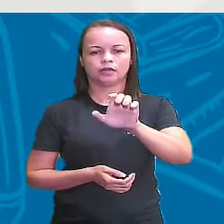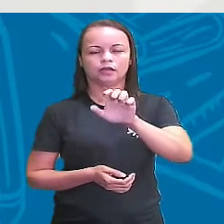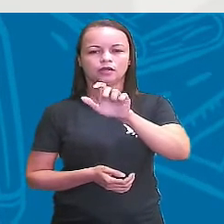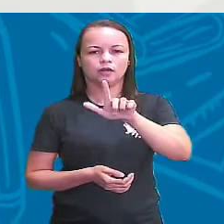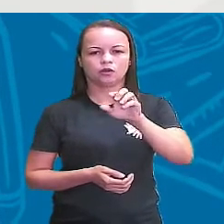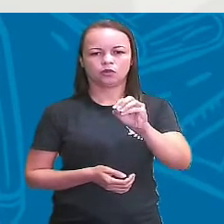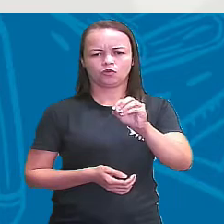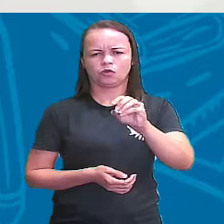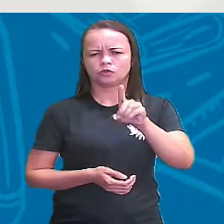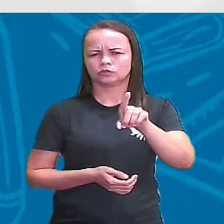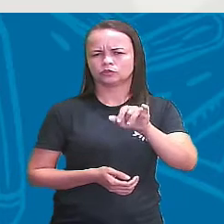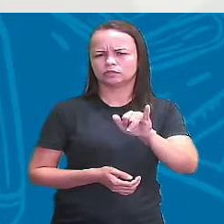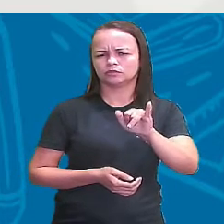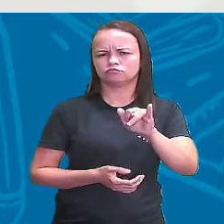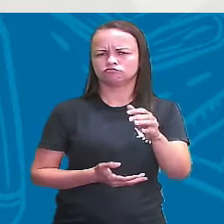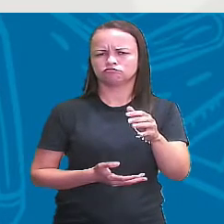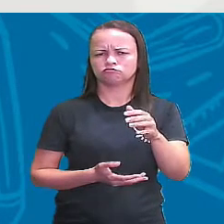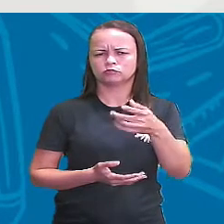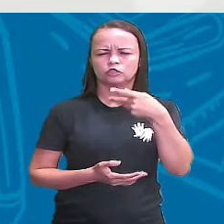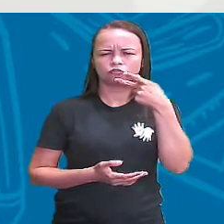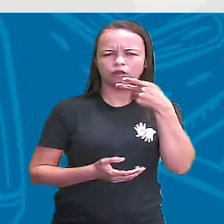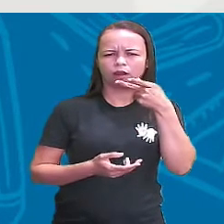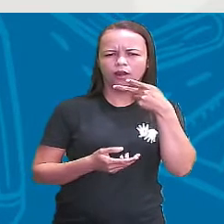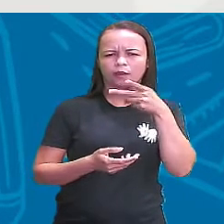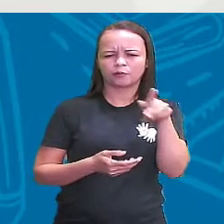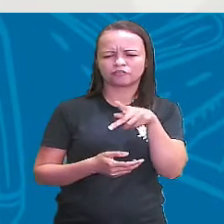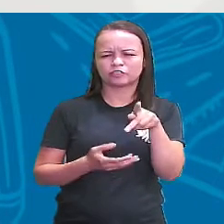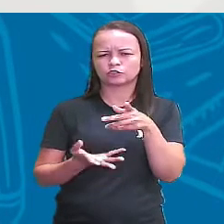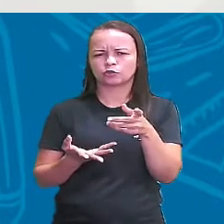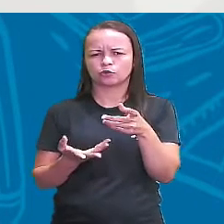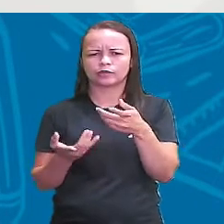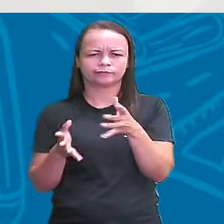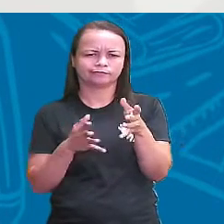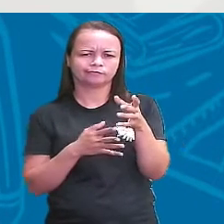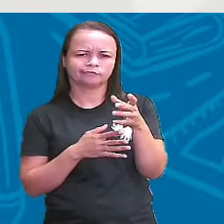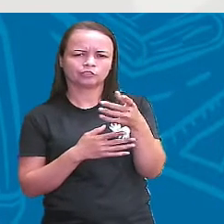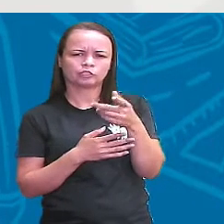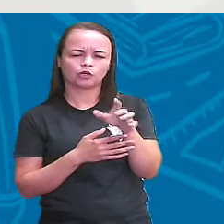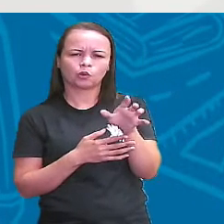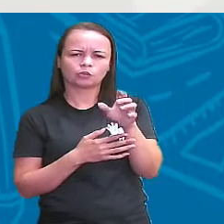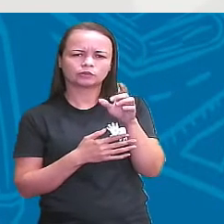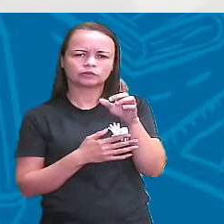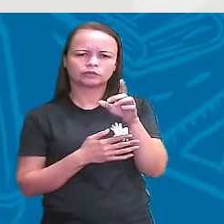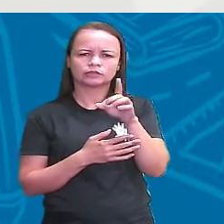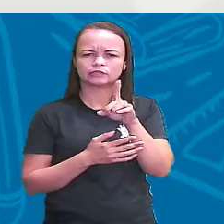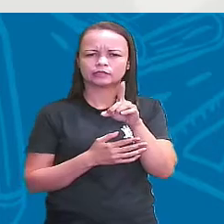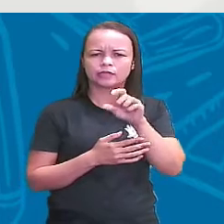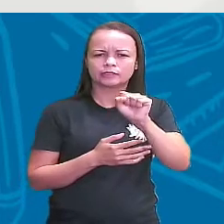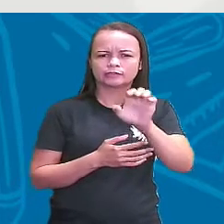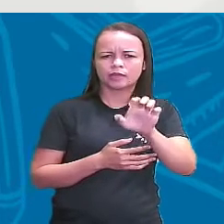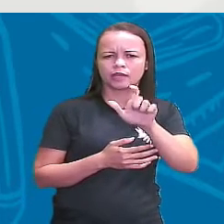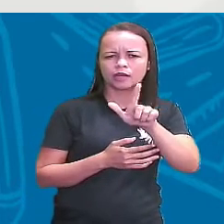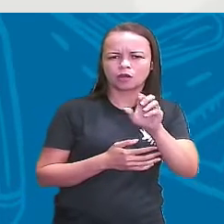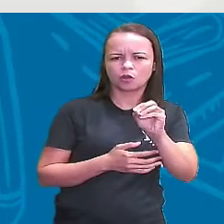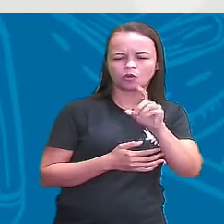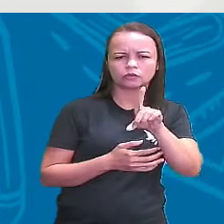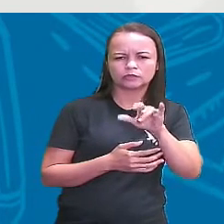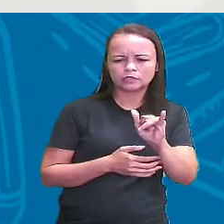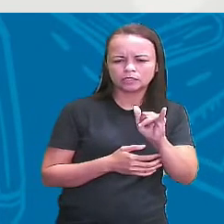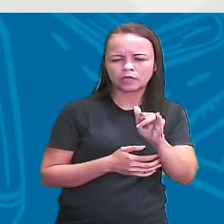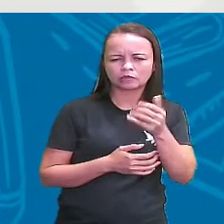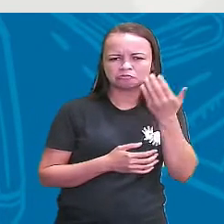lo di, ninguém vai entender. Óbvio, né, gente? Essa substituição a gente faz dentro do